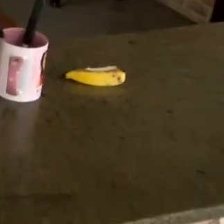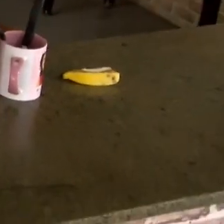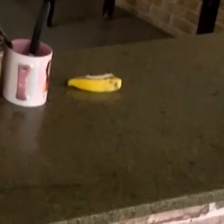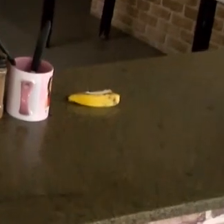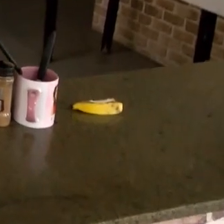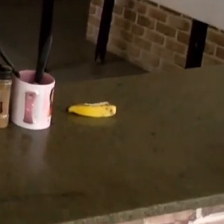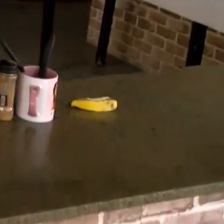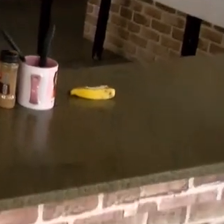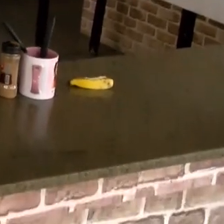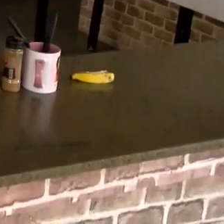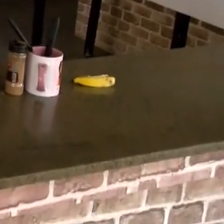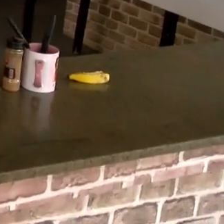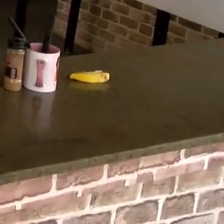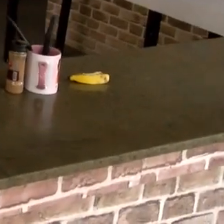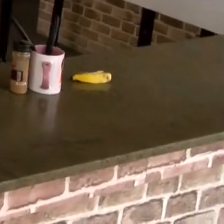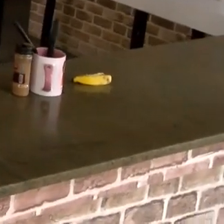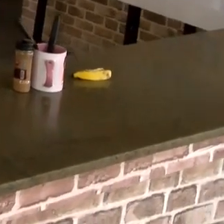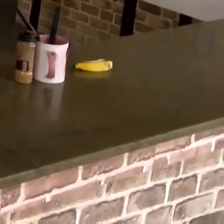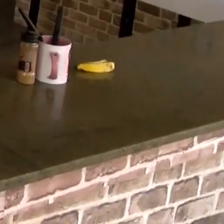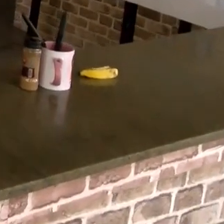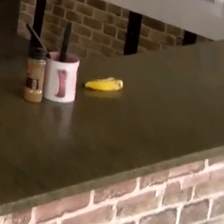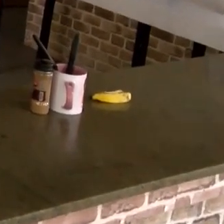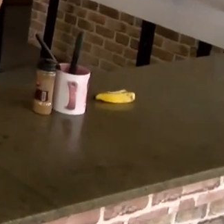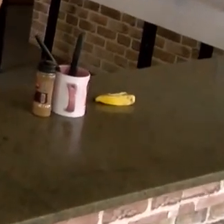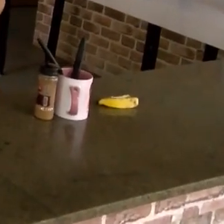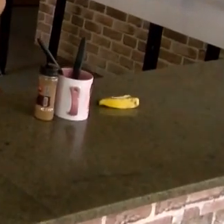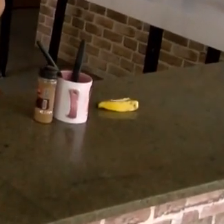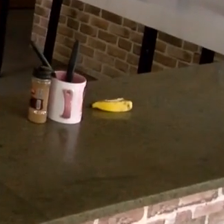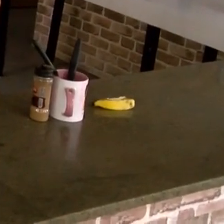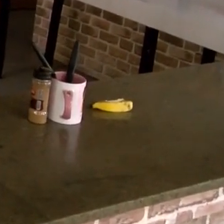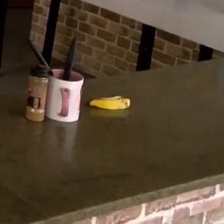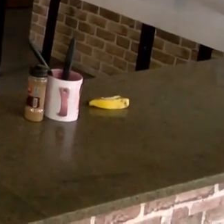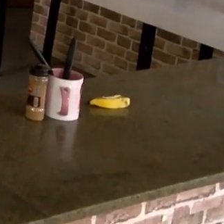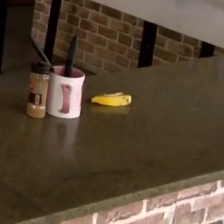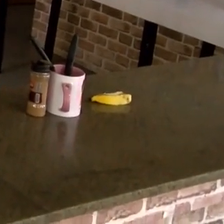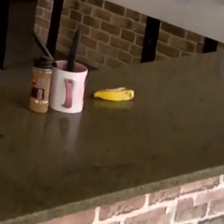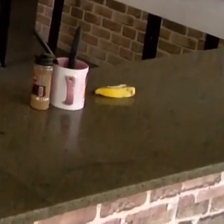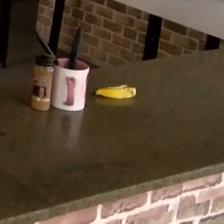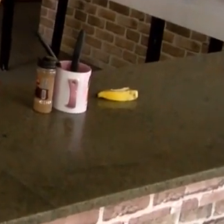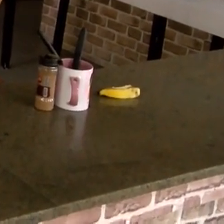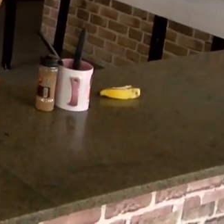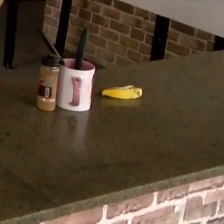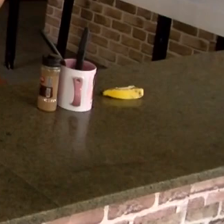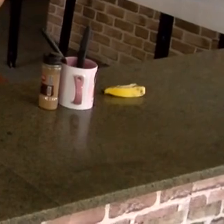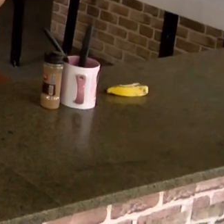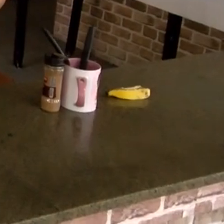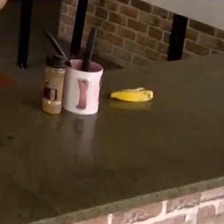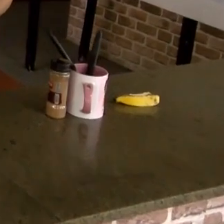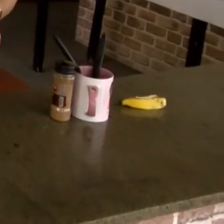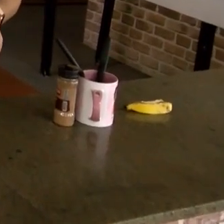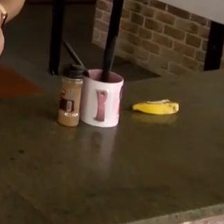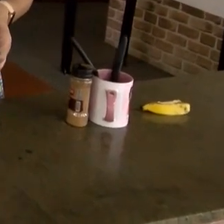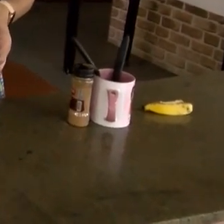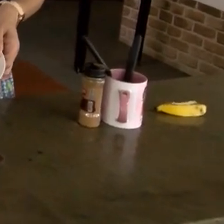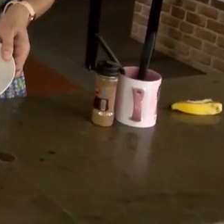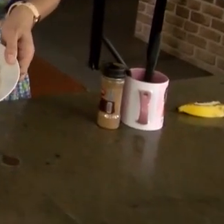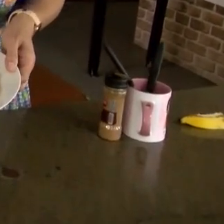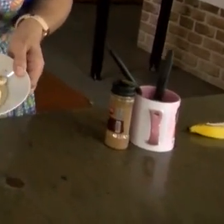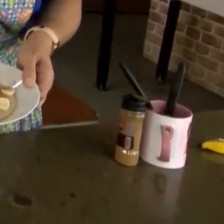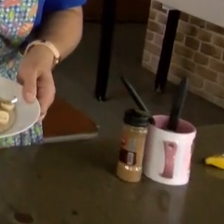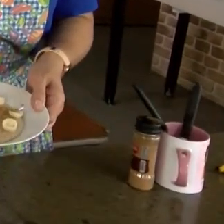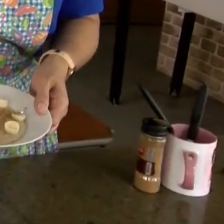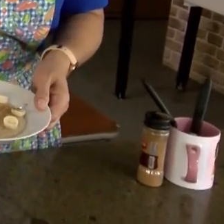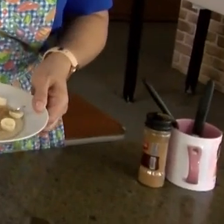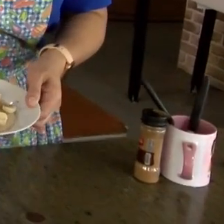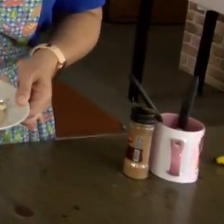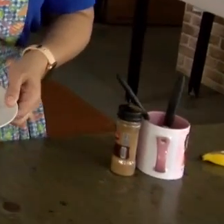a hora da degustação. Mas aqui o Tião vai ser o primeiro. Não. Pegar um pedacinho de banana. Eu não vou